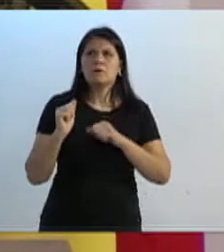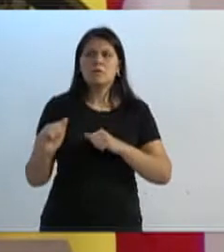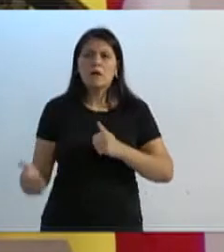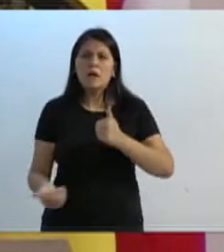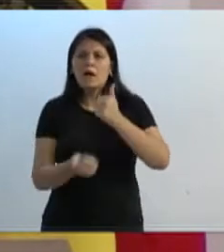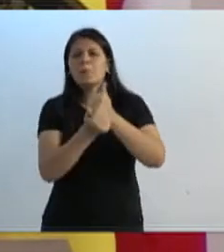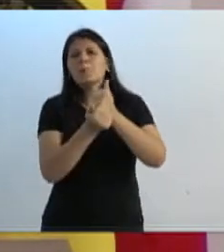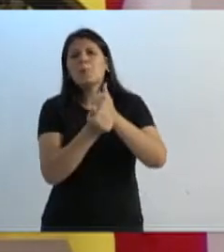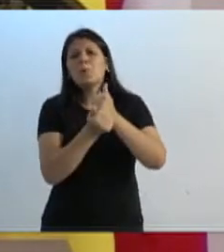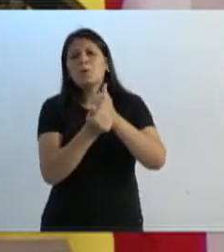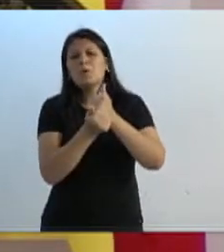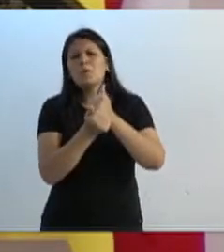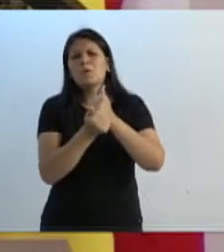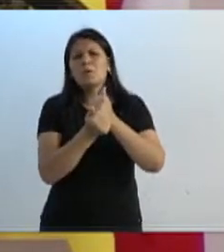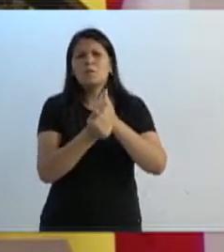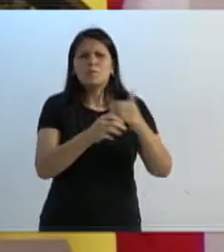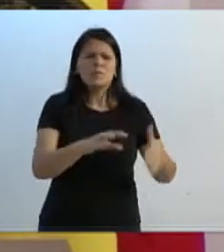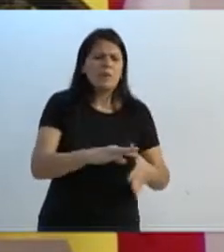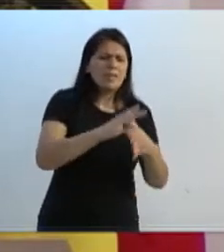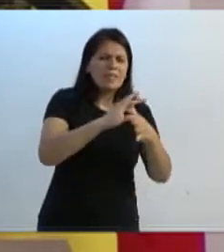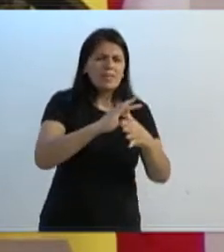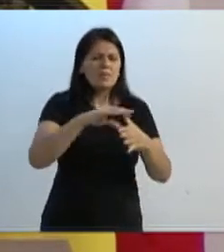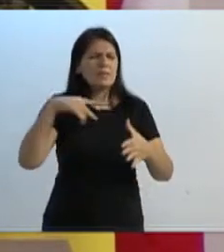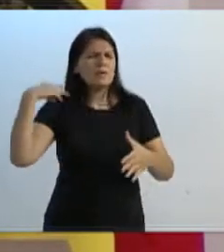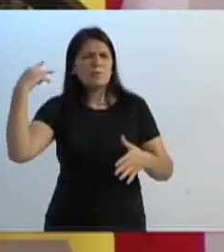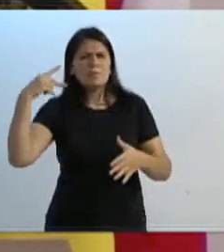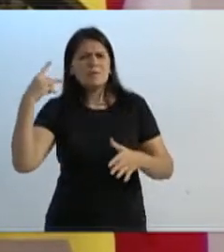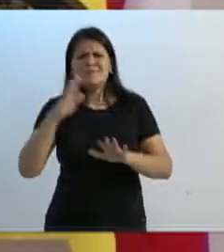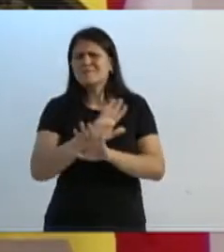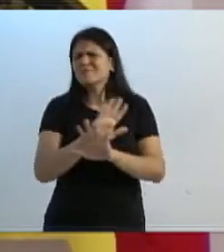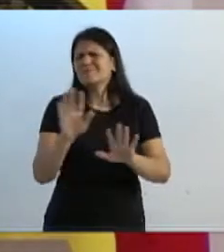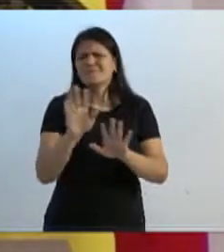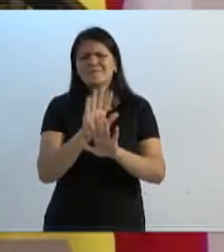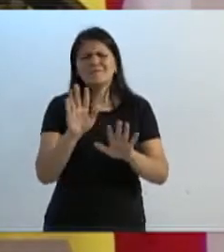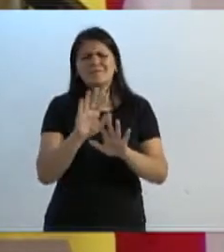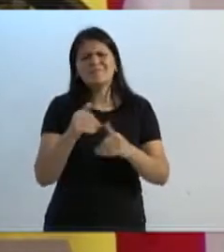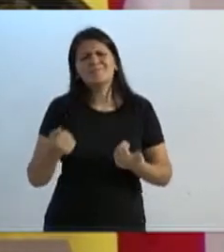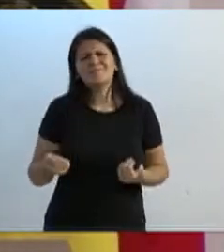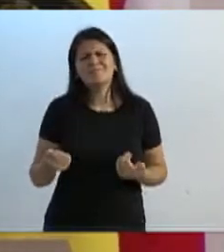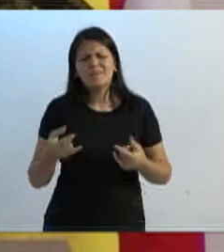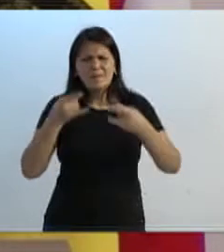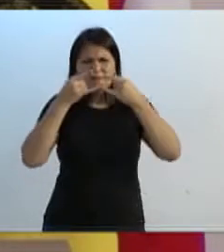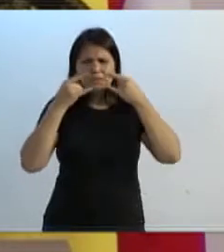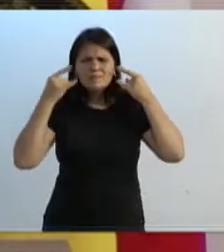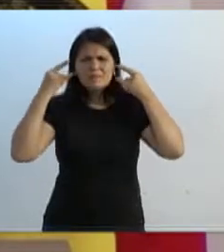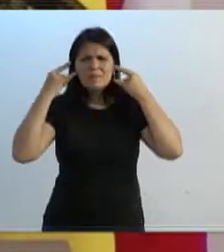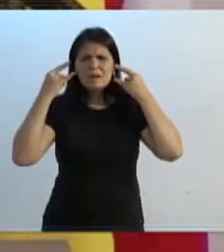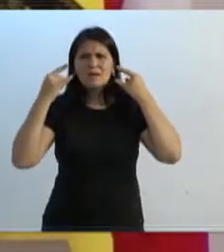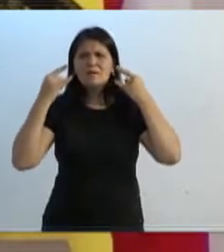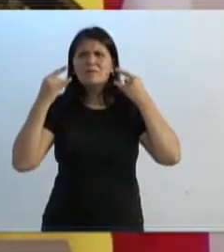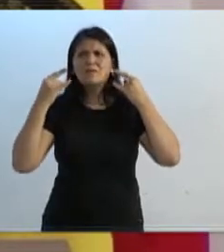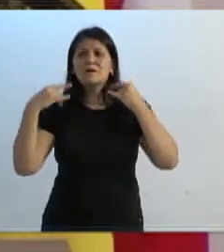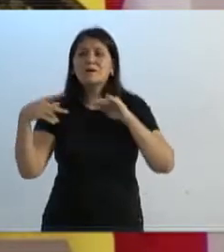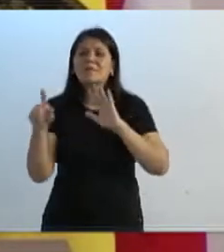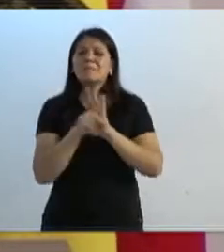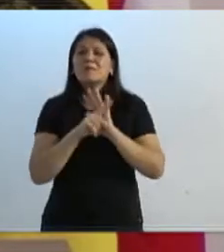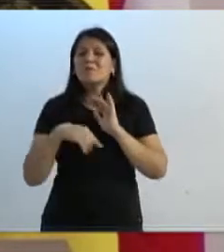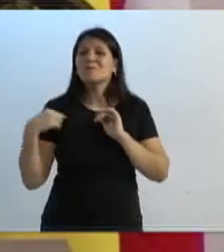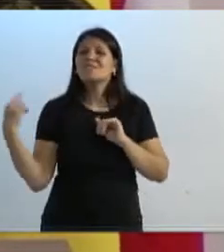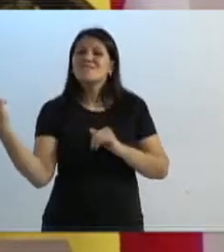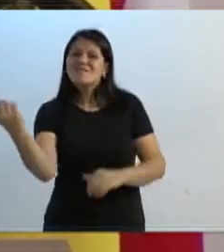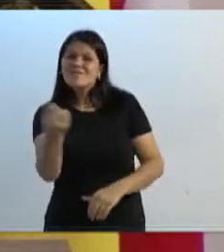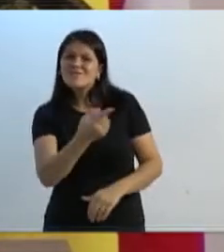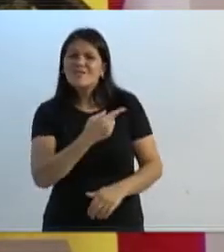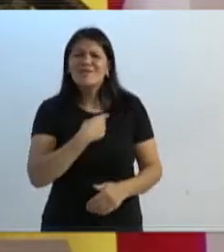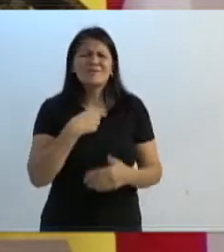determinado líder político, a determinado partido político. E quero deixar muito claro que essa bandeira aqui é uma bandeira de todos nós, não independe se a